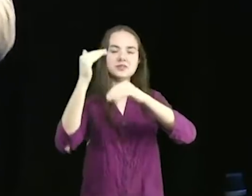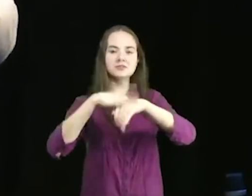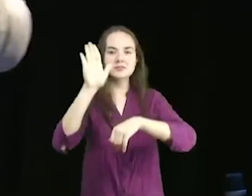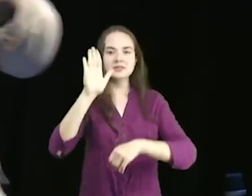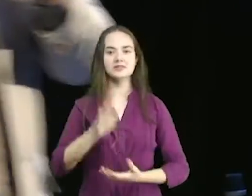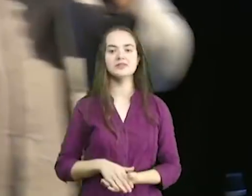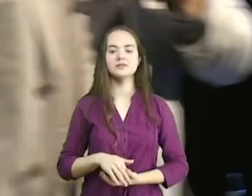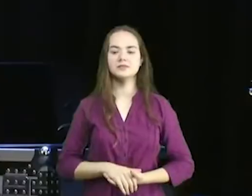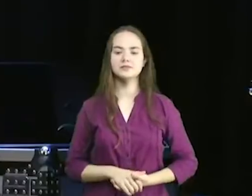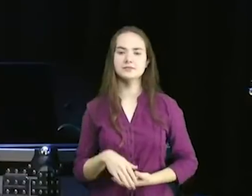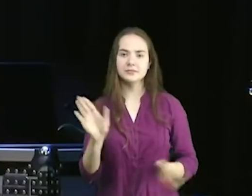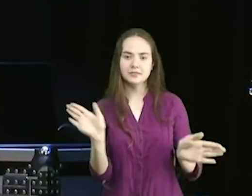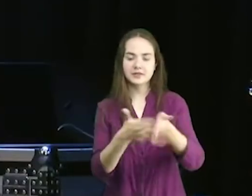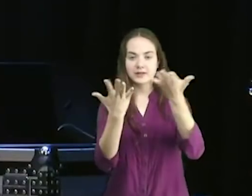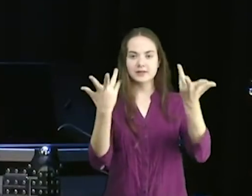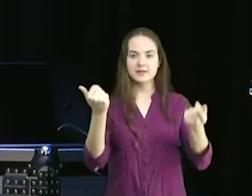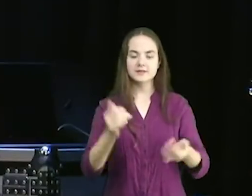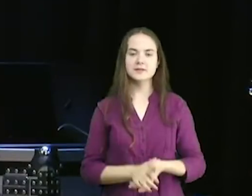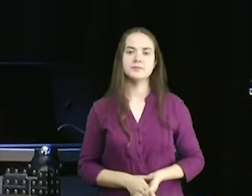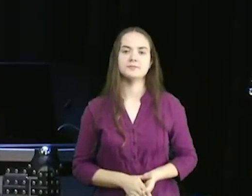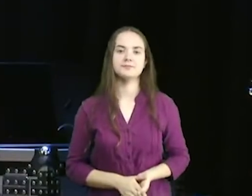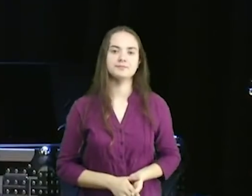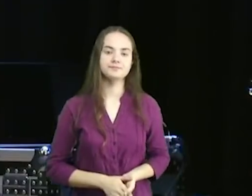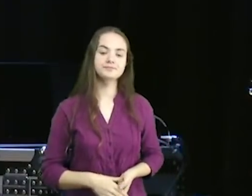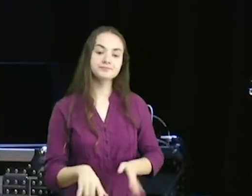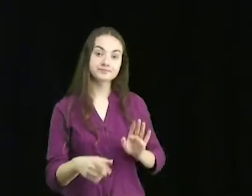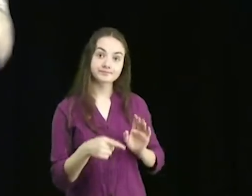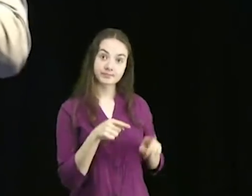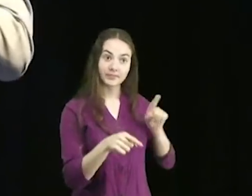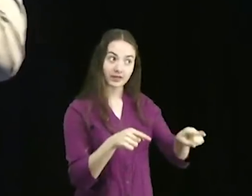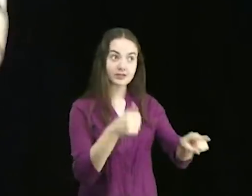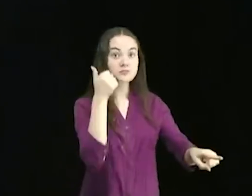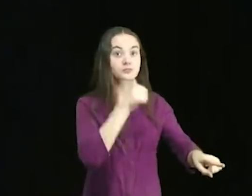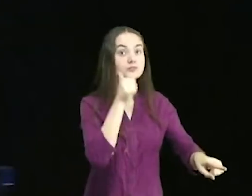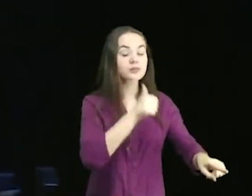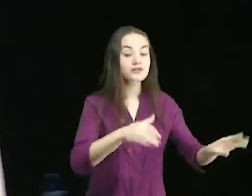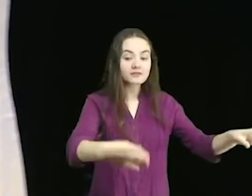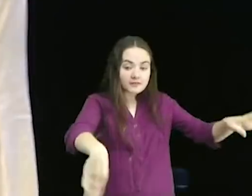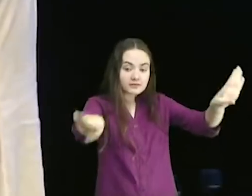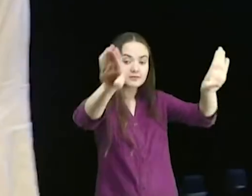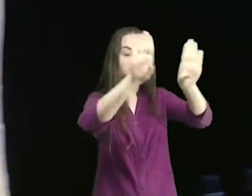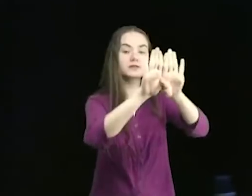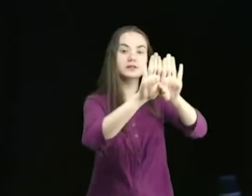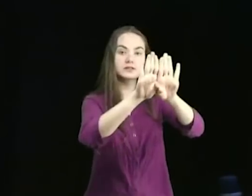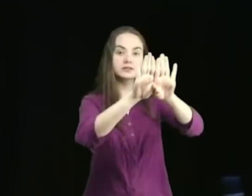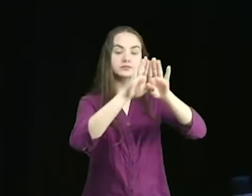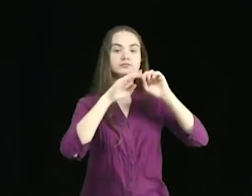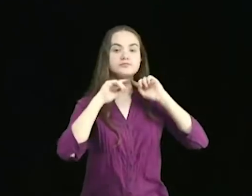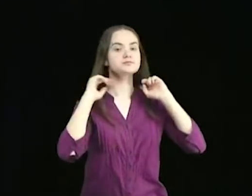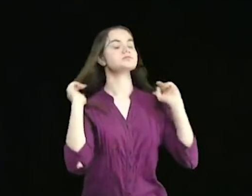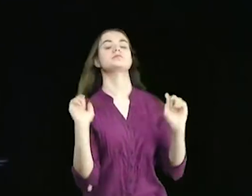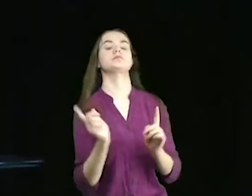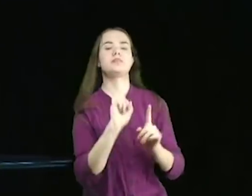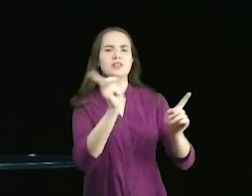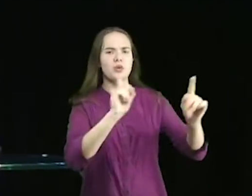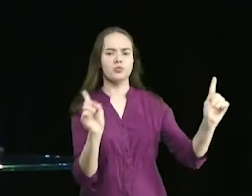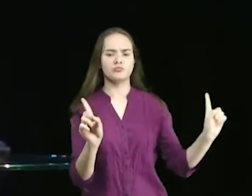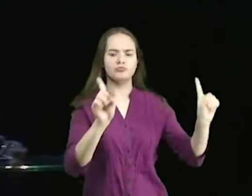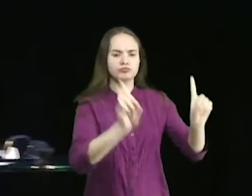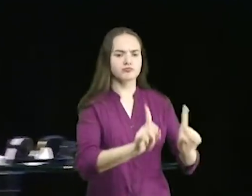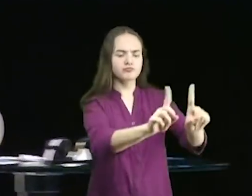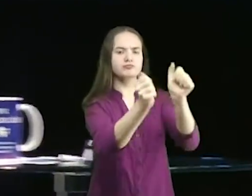mais e mais milagres. Essa mulher, ela fecha a porta. Significa que ela não vai caminhar com